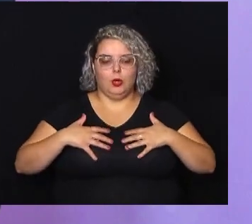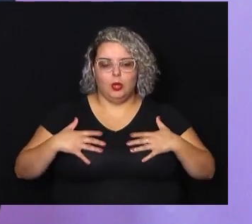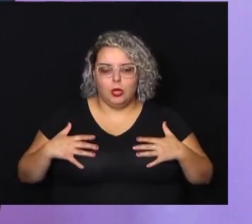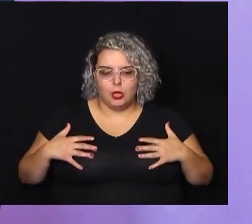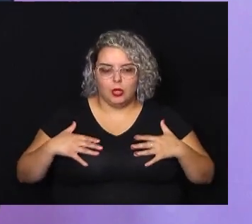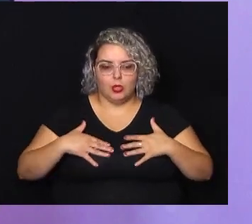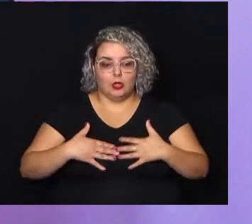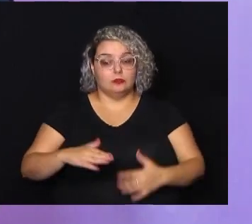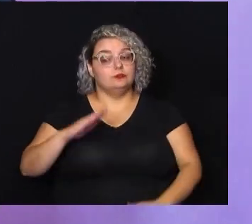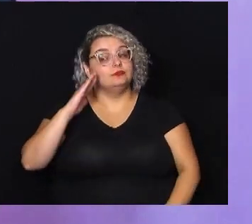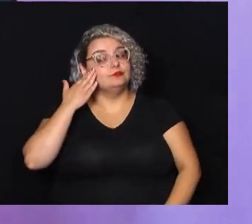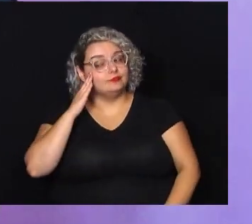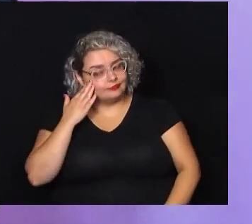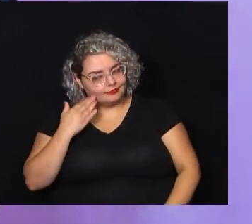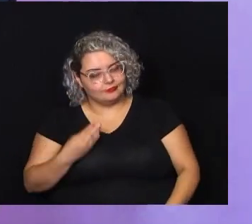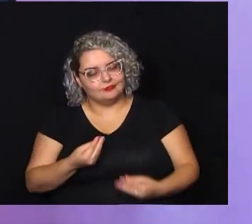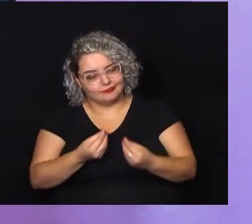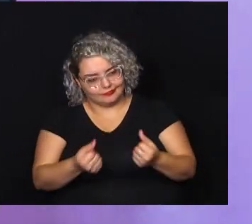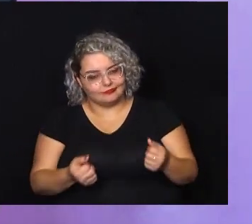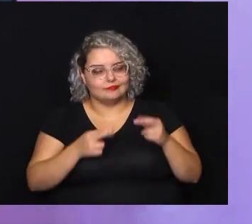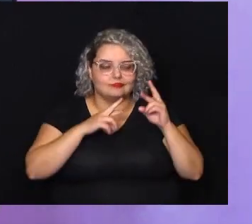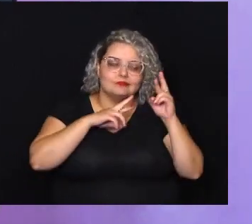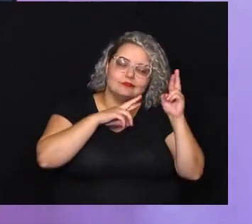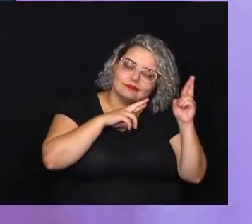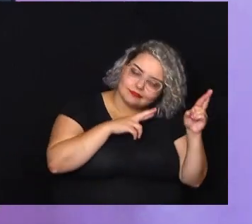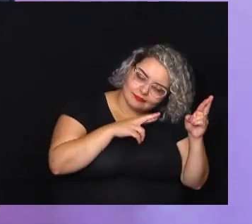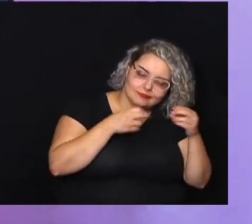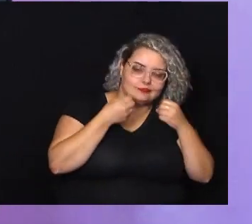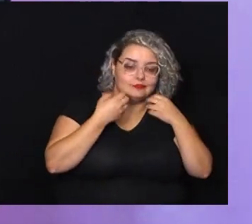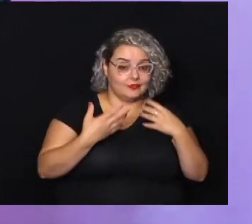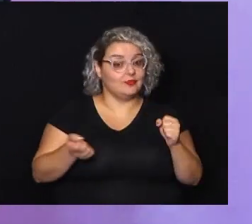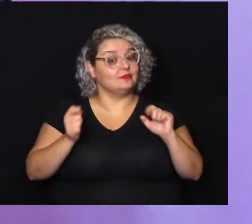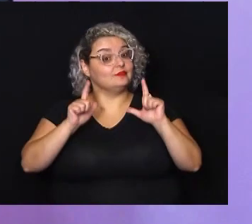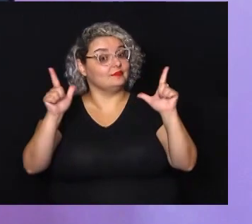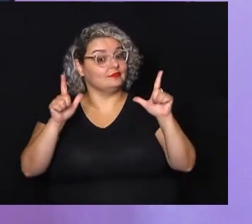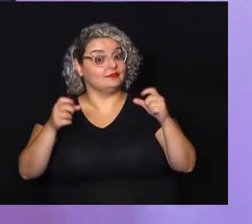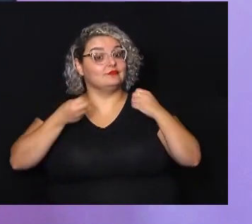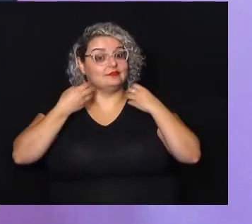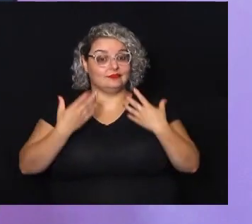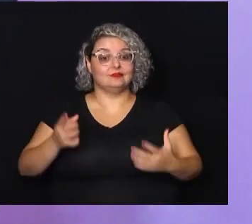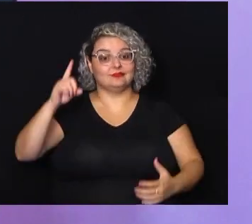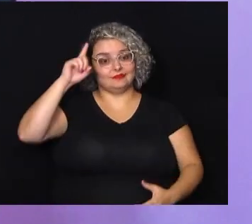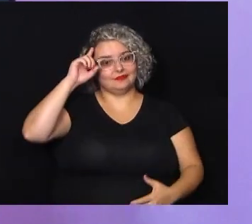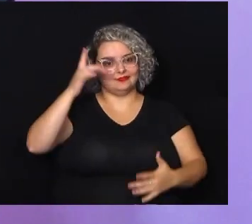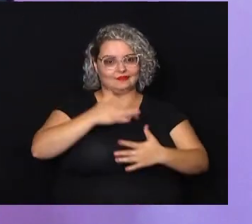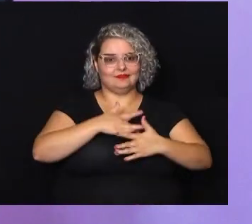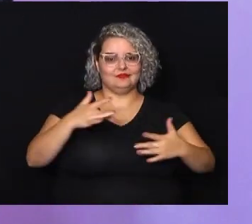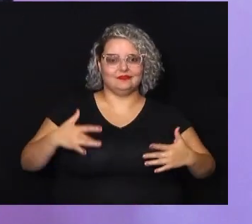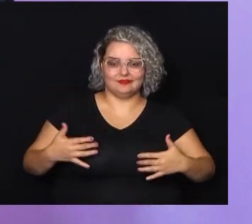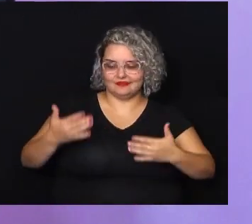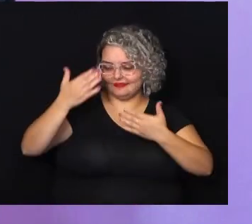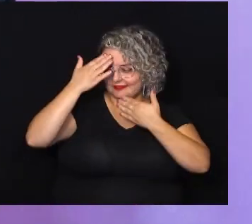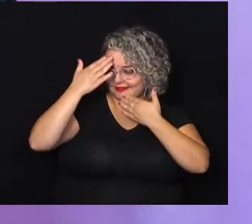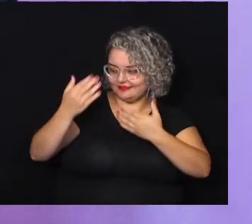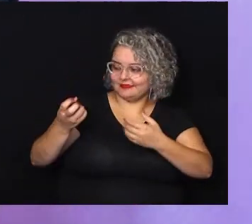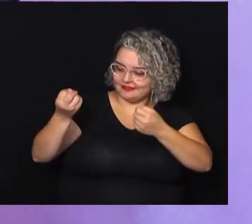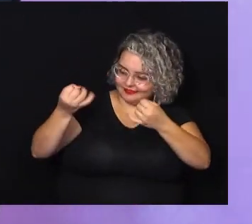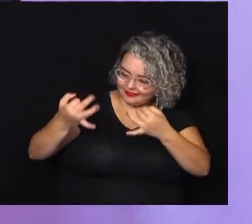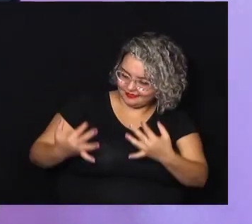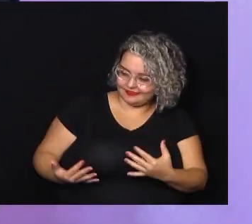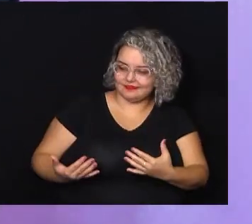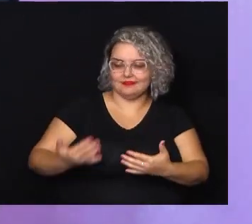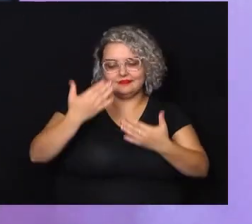gente aí nesse momento, né, a entender a importância da qualidade do sono, um sono reparador para a gente acordar bem e ter um dia